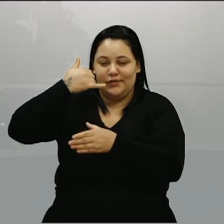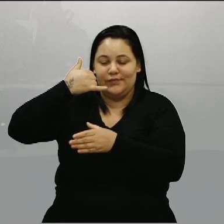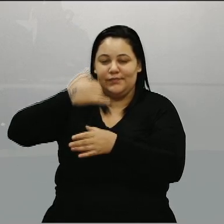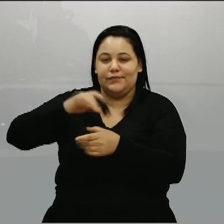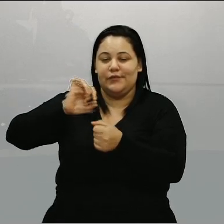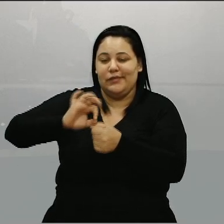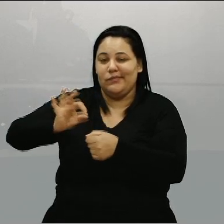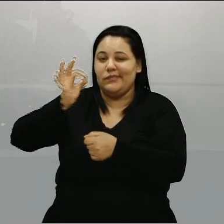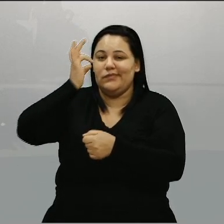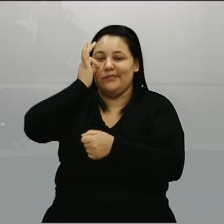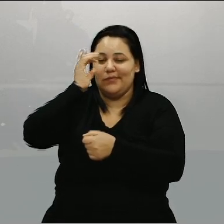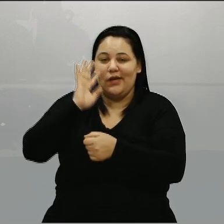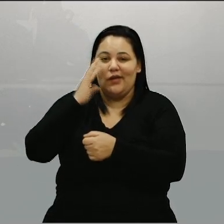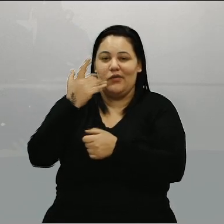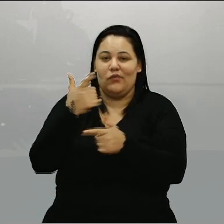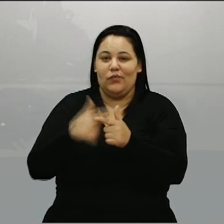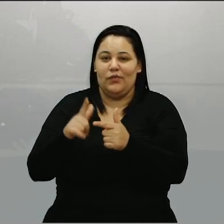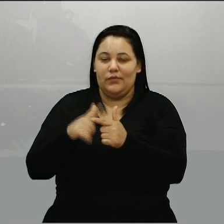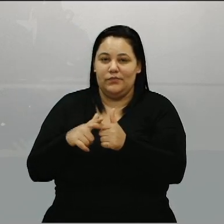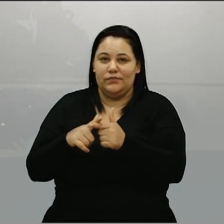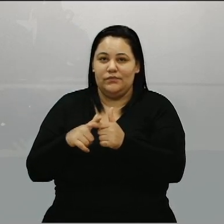comparecerem. Um